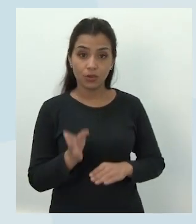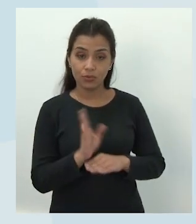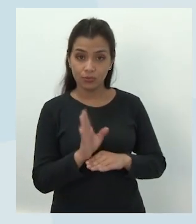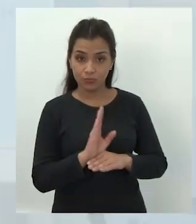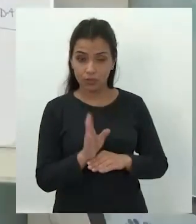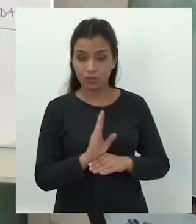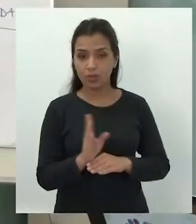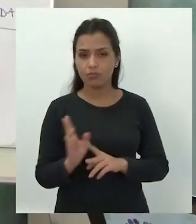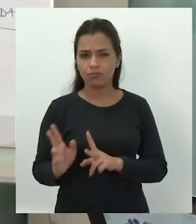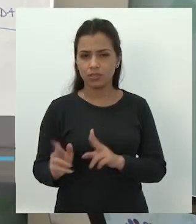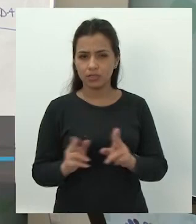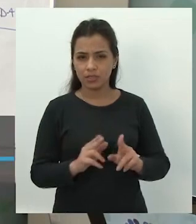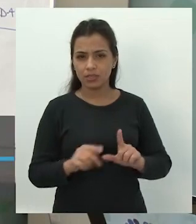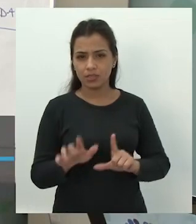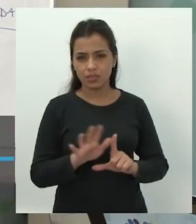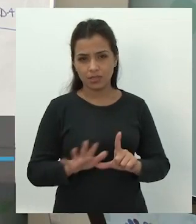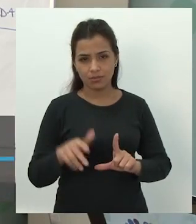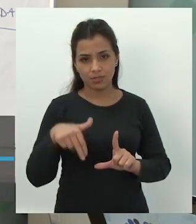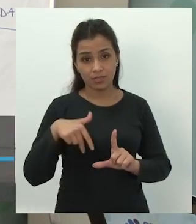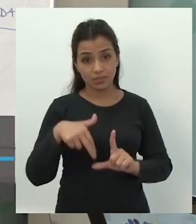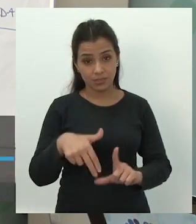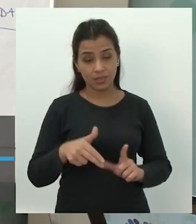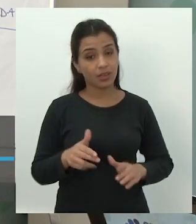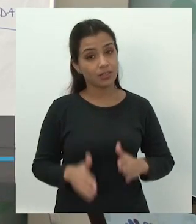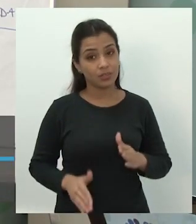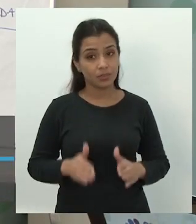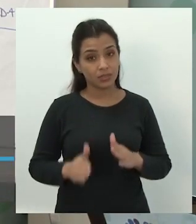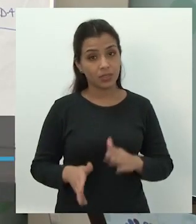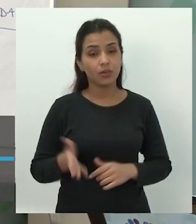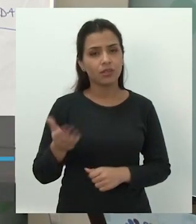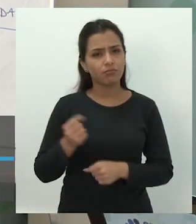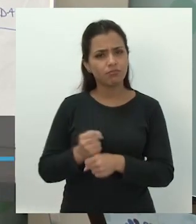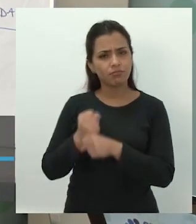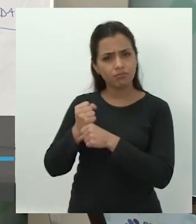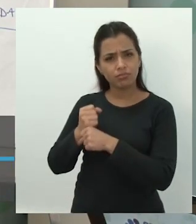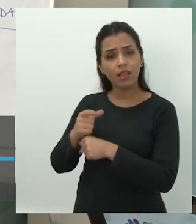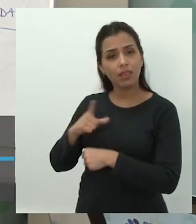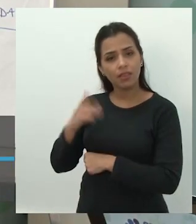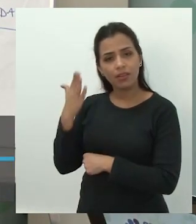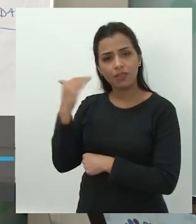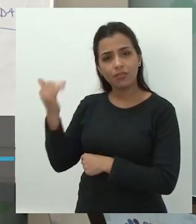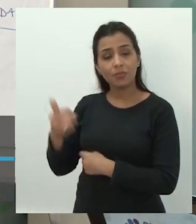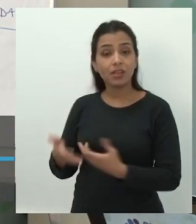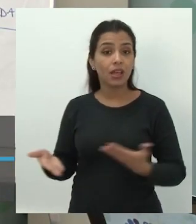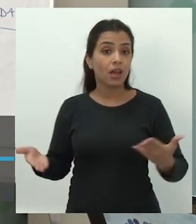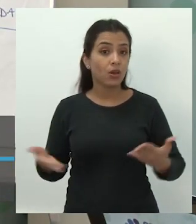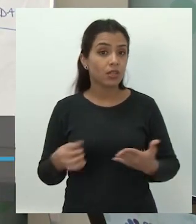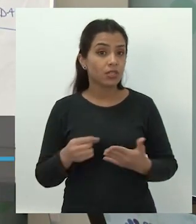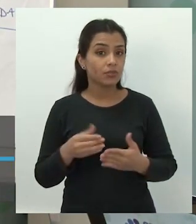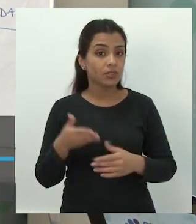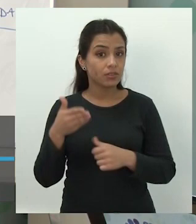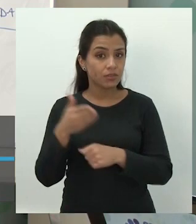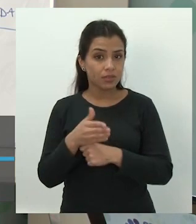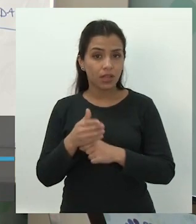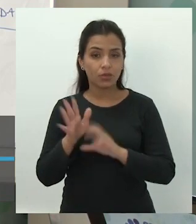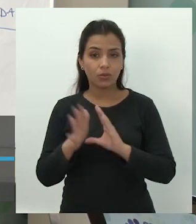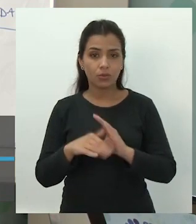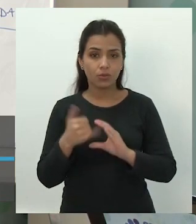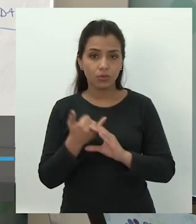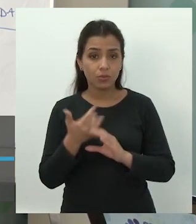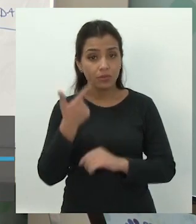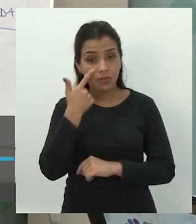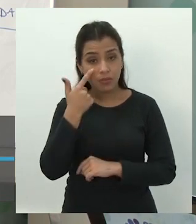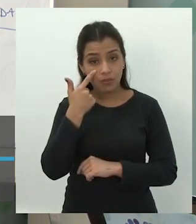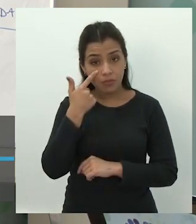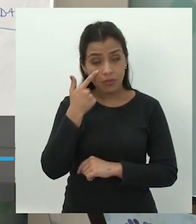de animação, né, ficou muito famoso aí alguns anos atrás. Agora, vocês escrevendo lá na barra de ferramentas do YouTube, vocês vão